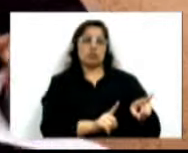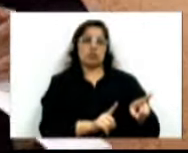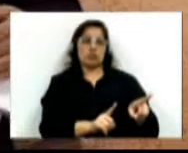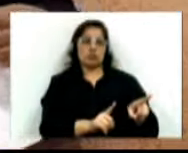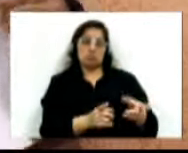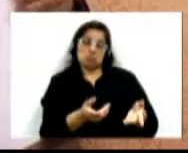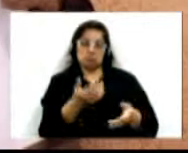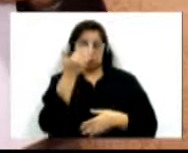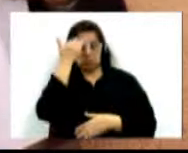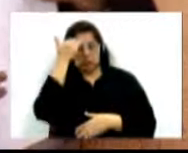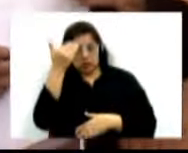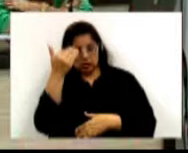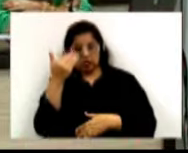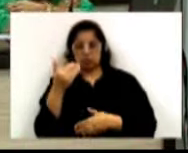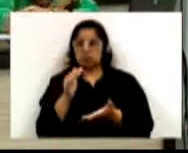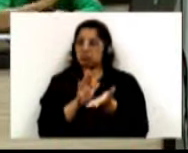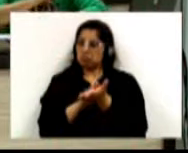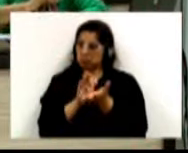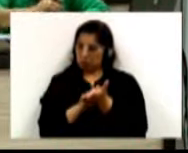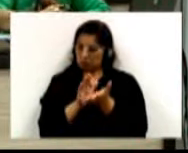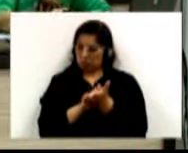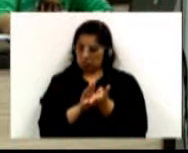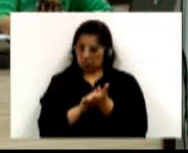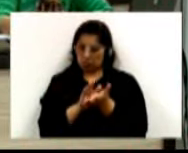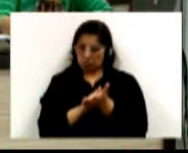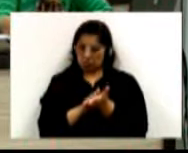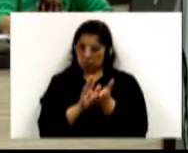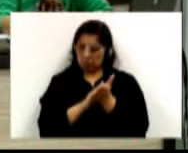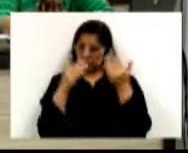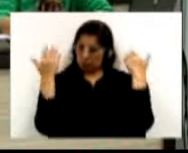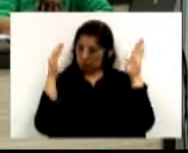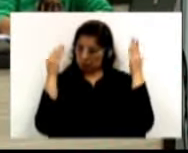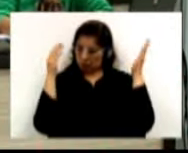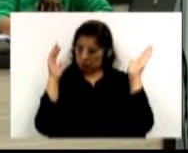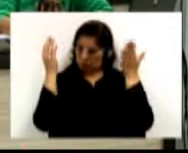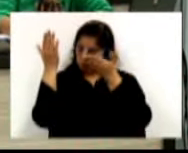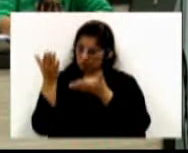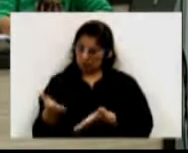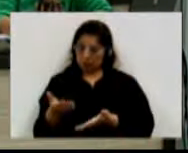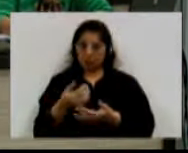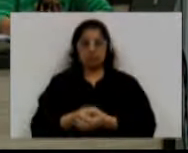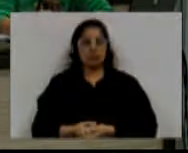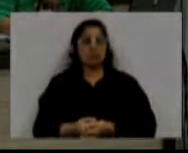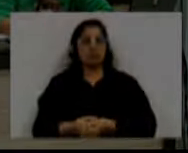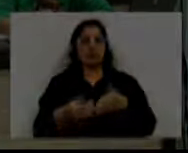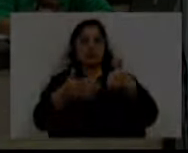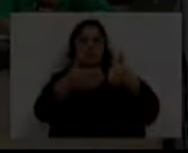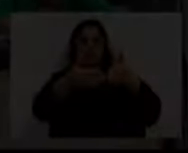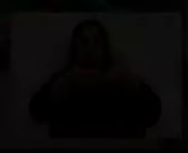Obrigado. Obrigado, senhor Alexandre. Senhor Sebastião, muito obrigado. Por favor, os vereadores.